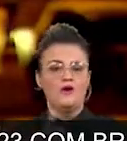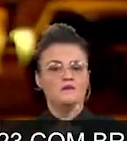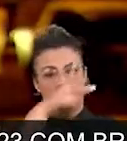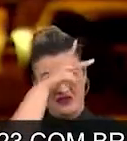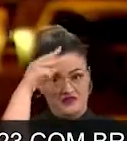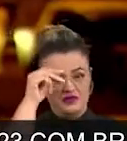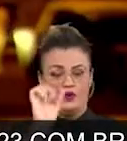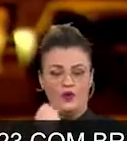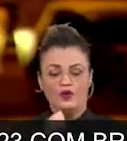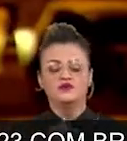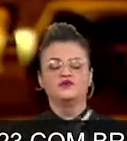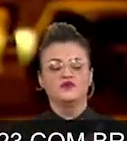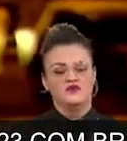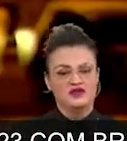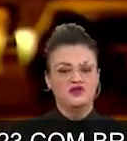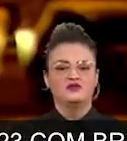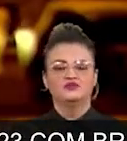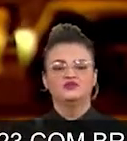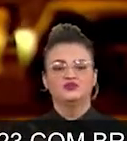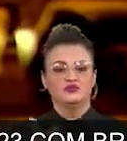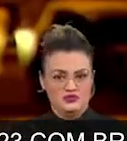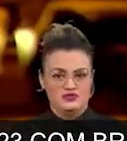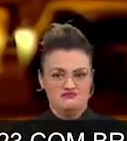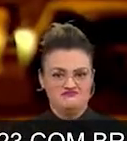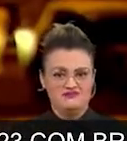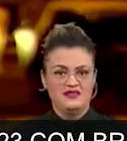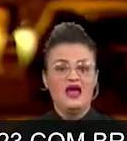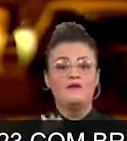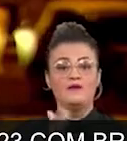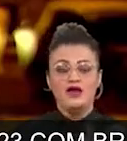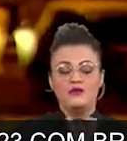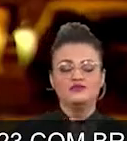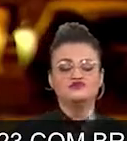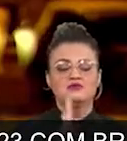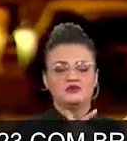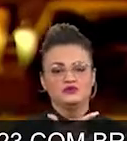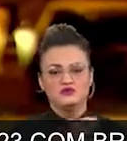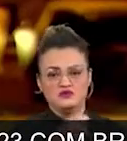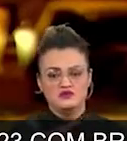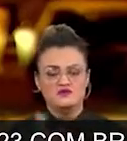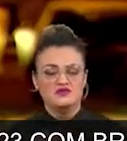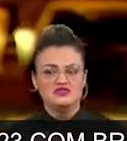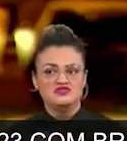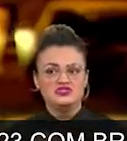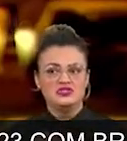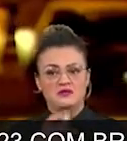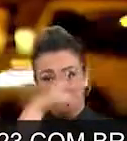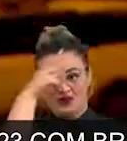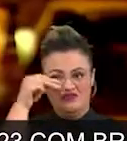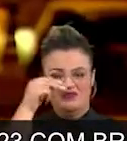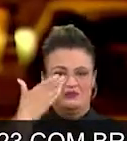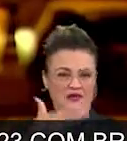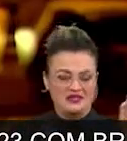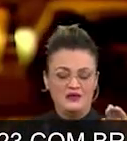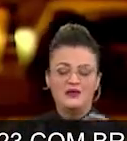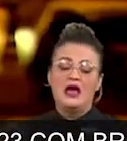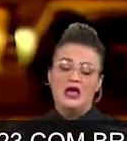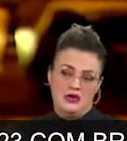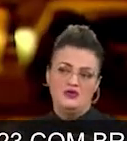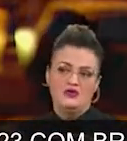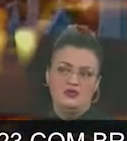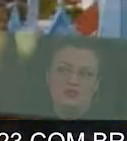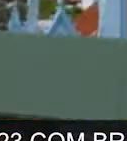nesse caso, porque foram eleitos em 2020 e depois foram cassados. Então vamos eleger outros 8 prefeitos em 8